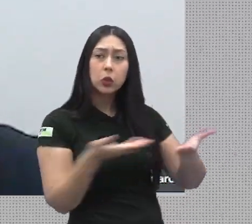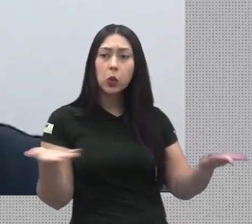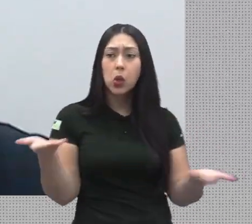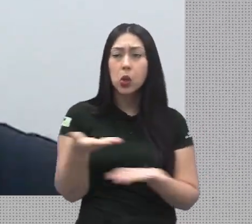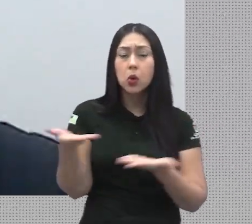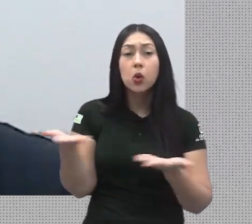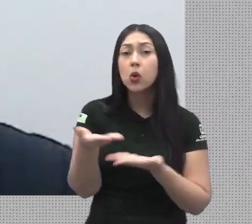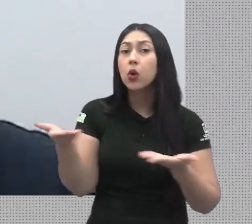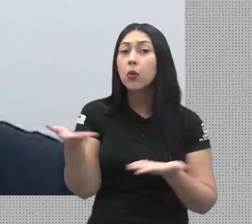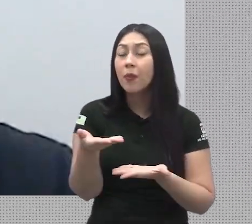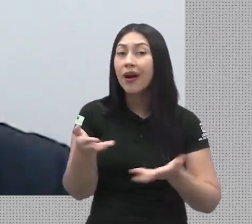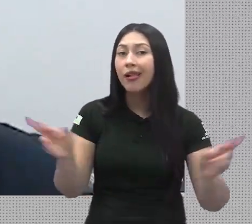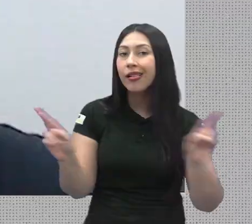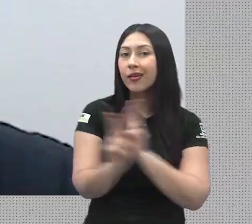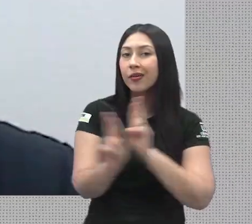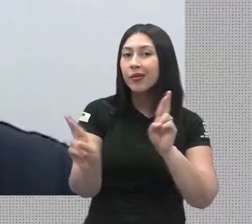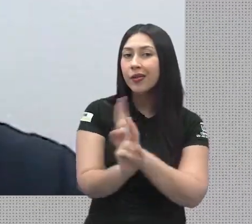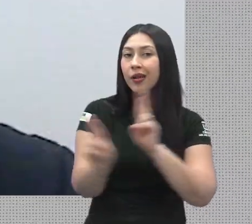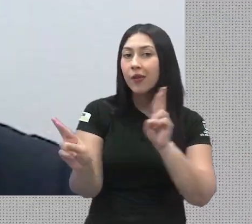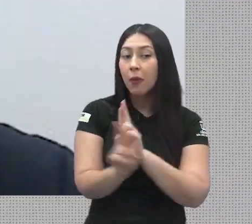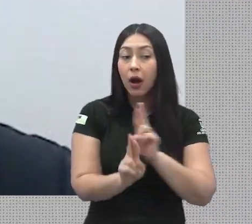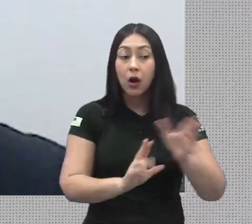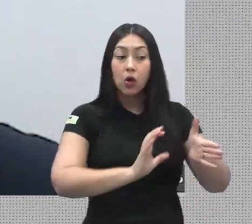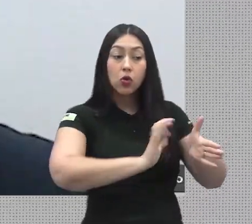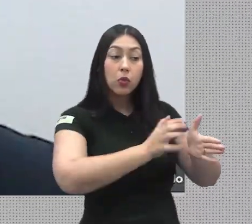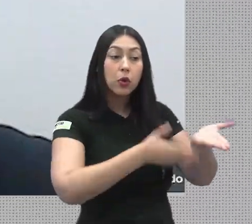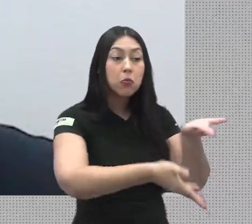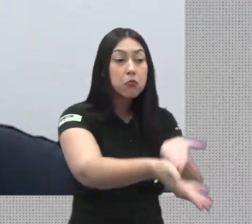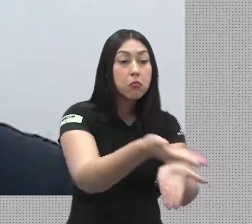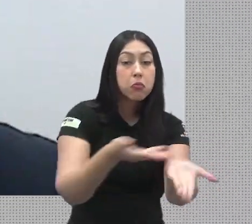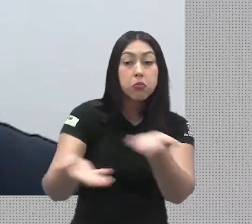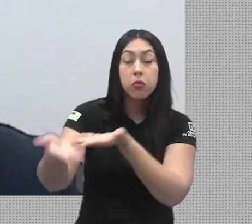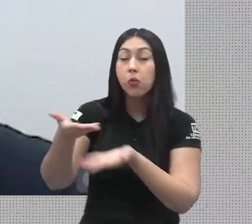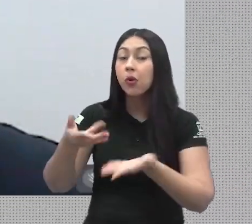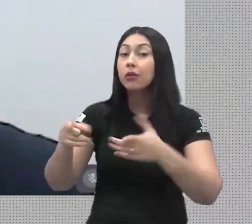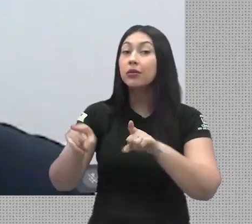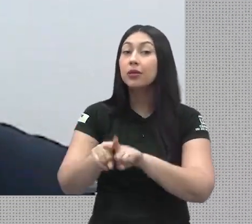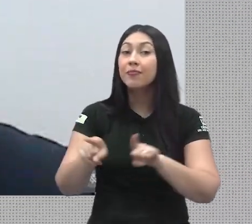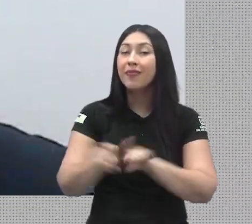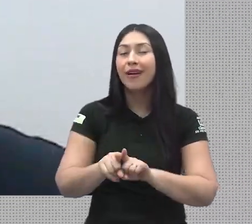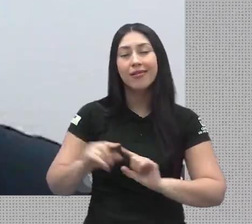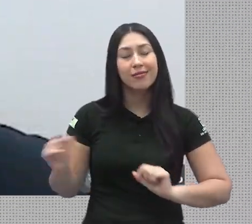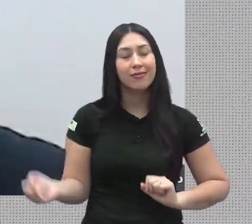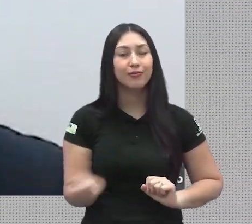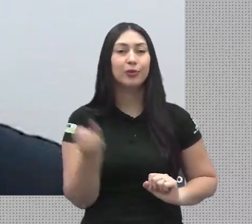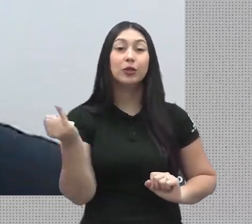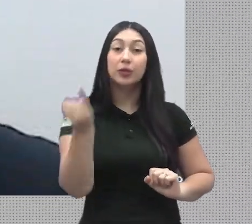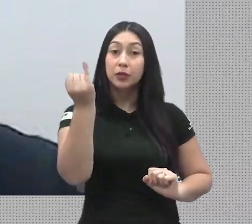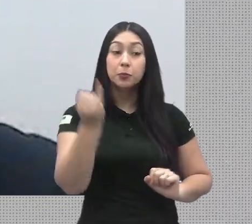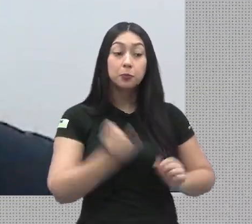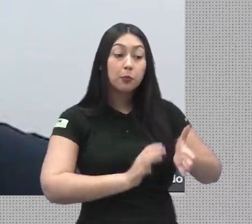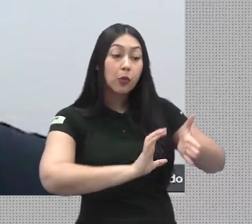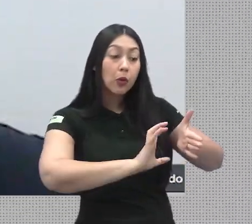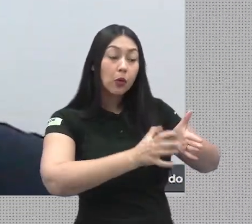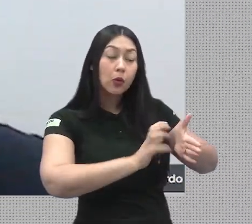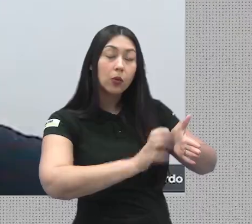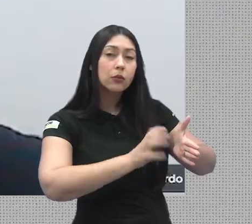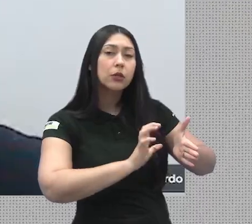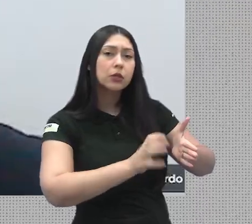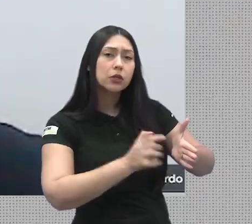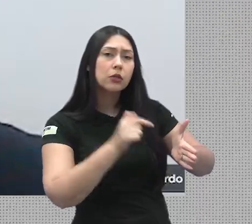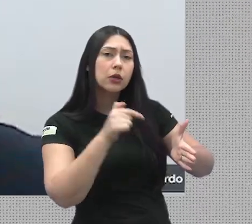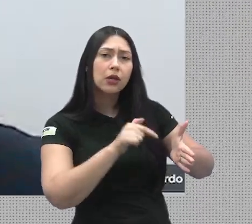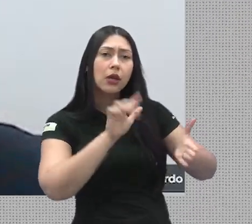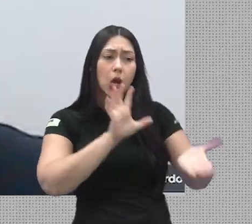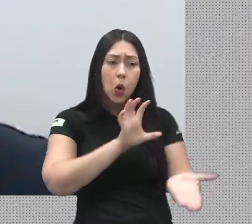o parlamentar, e a relação do próprio partido político com a sociedade é a da mais relevante possível. O partido